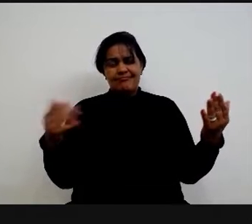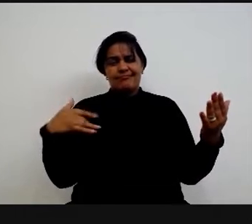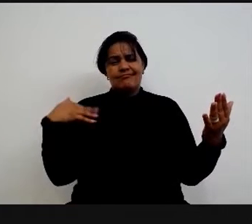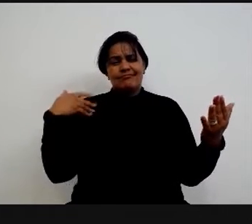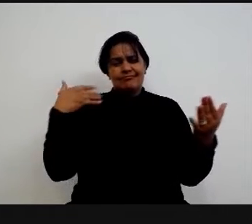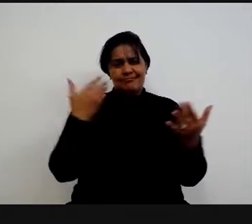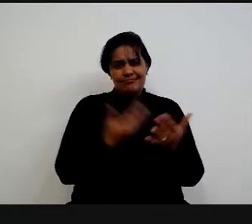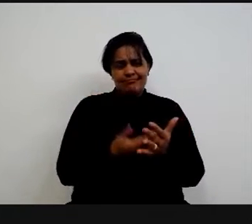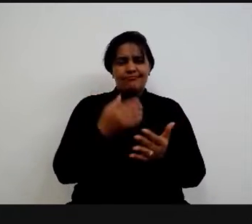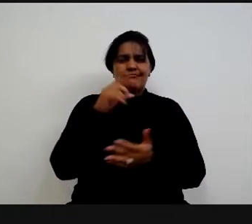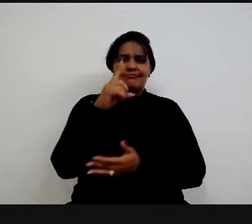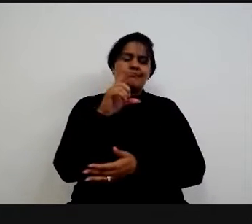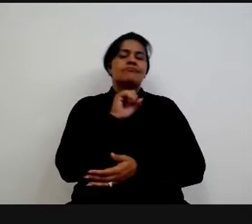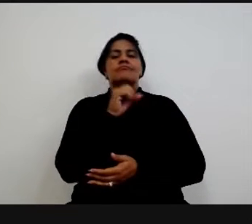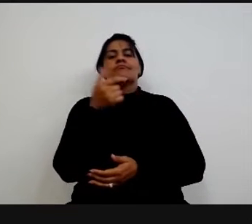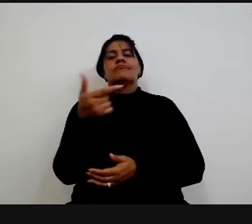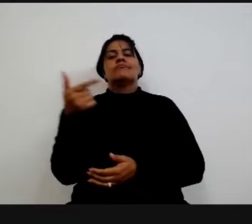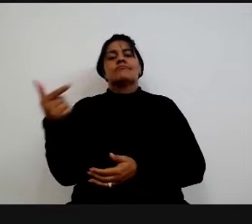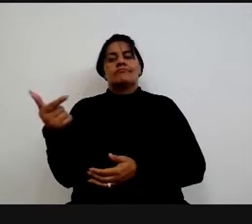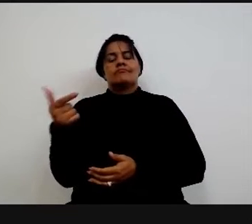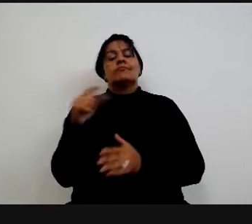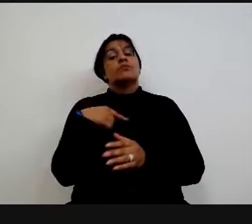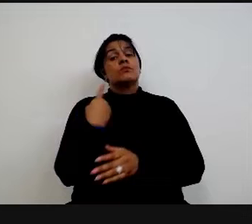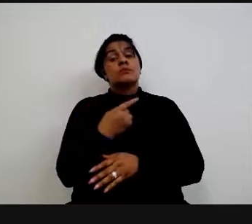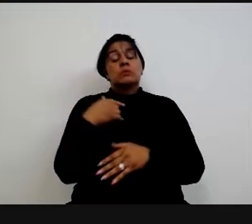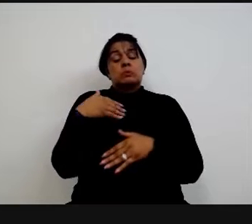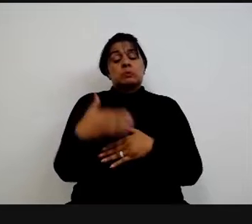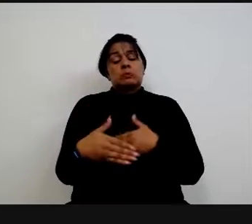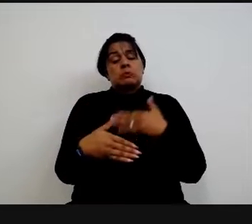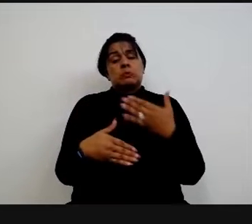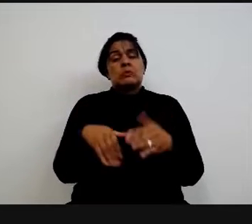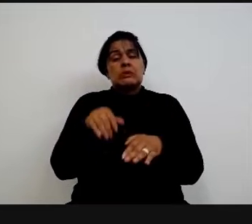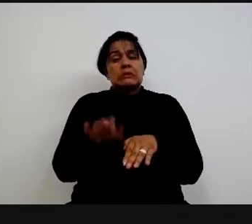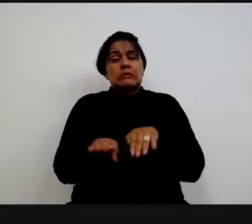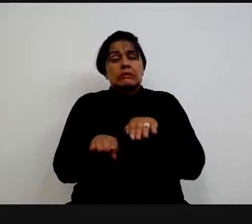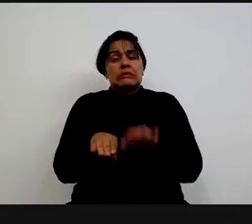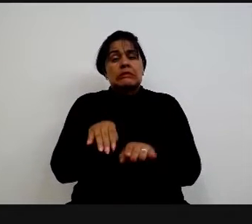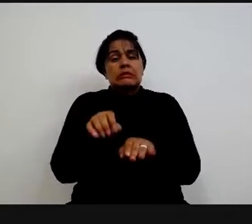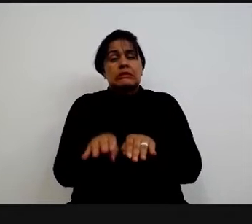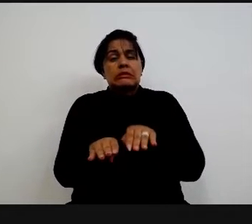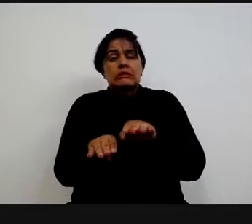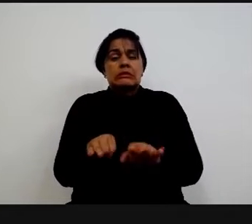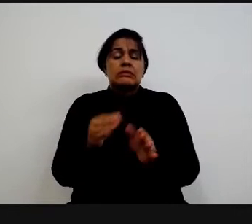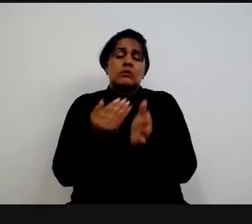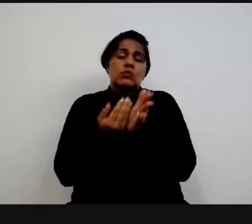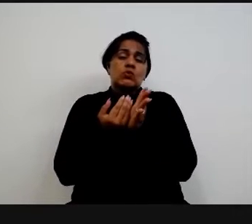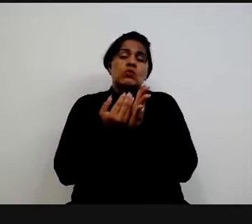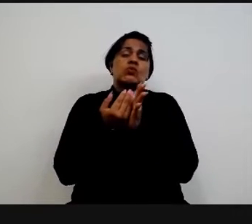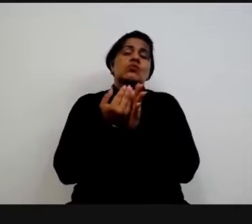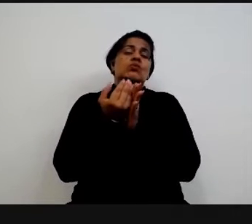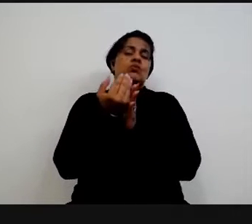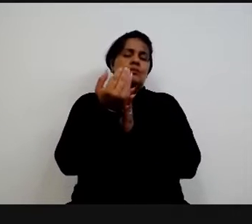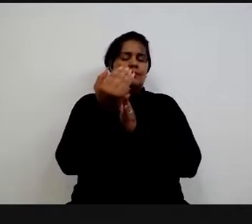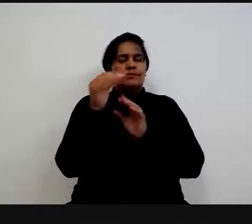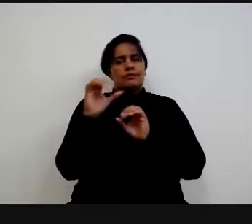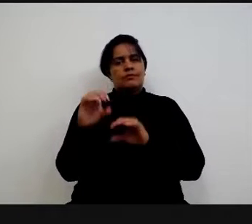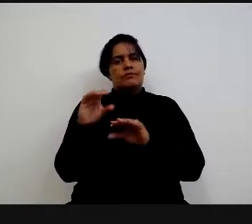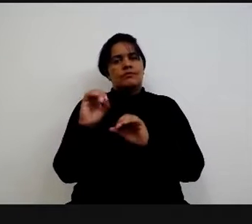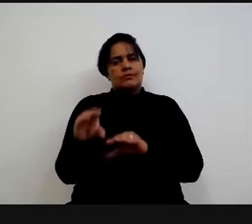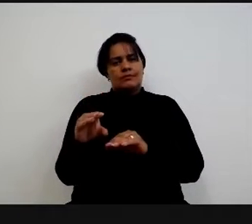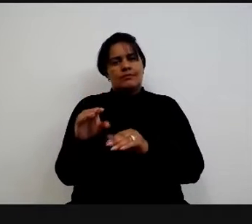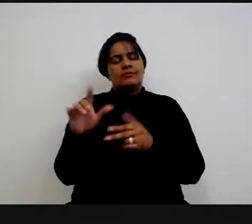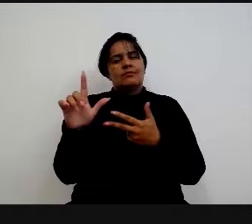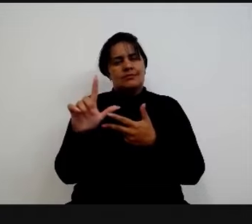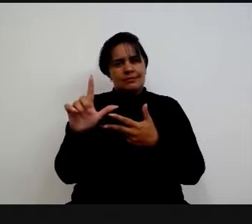desde 1822. Nós estamos engateando, nós estamos iniciando os primeiros passos em educação